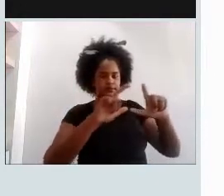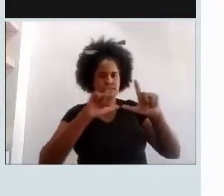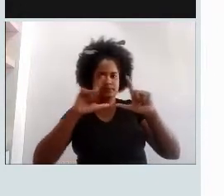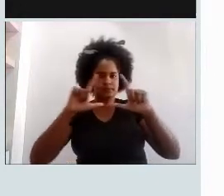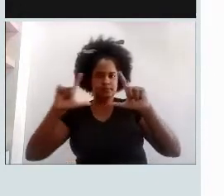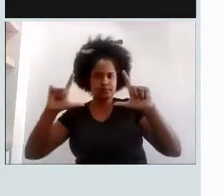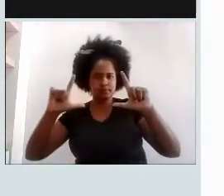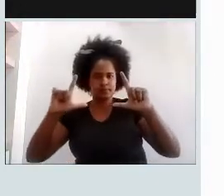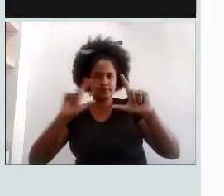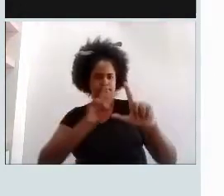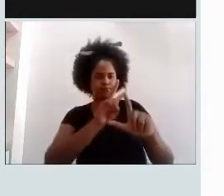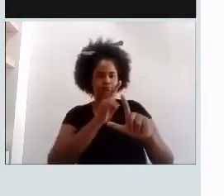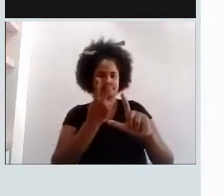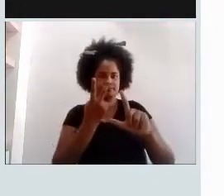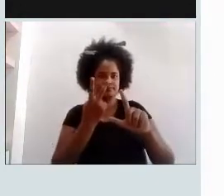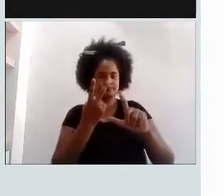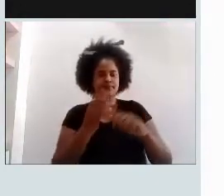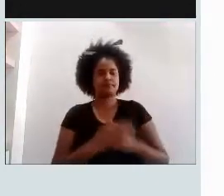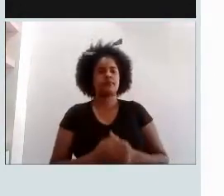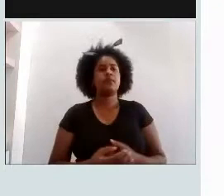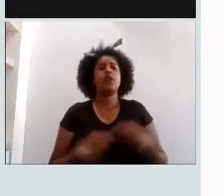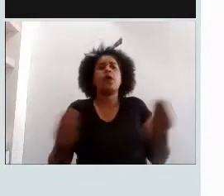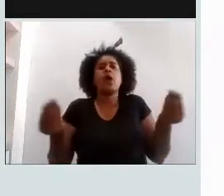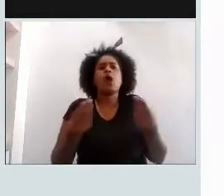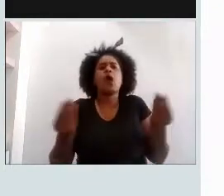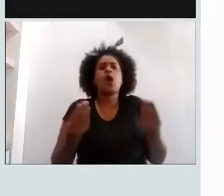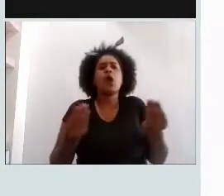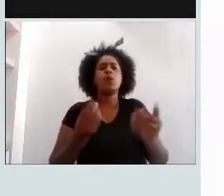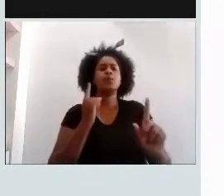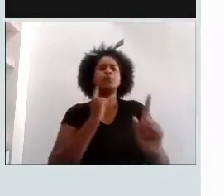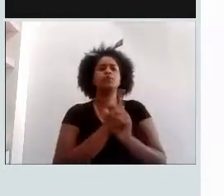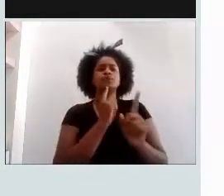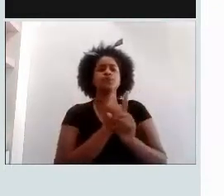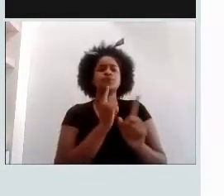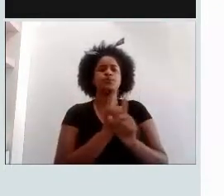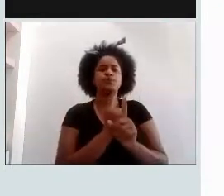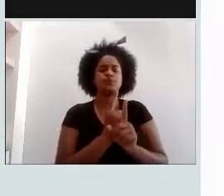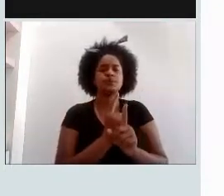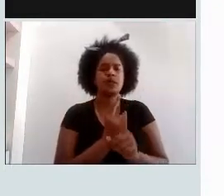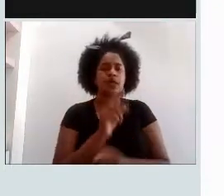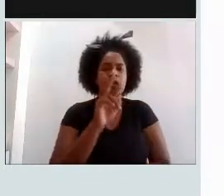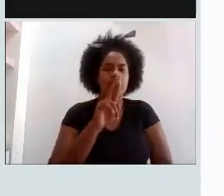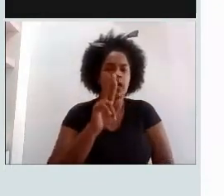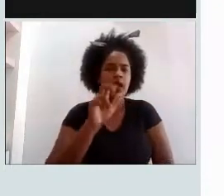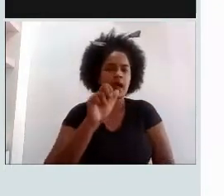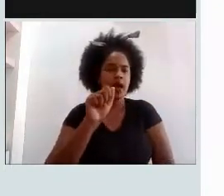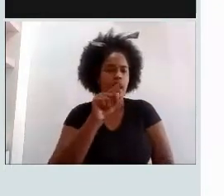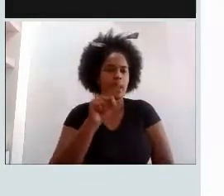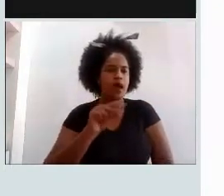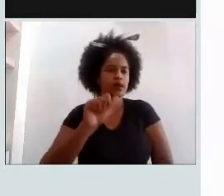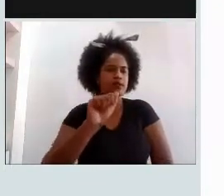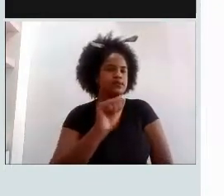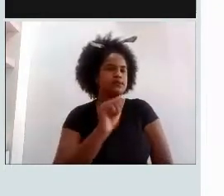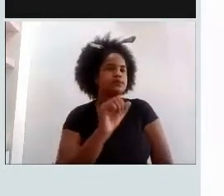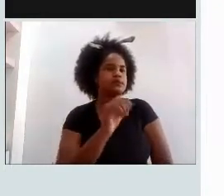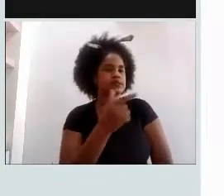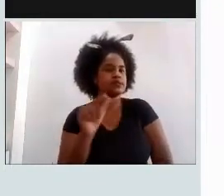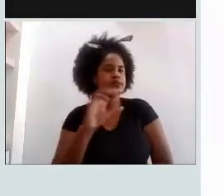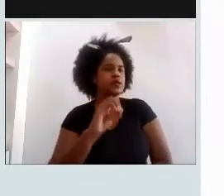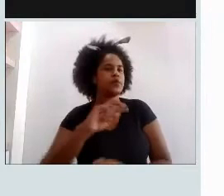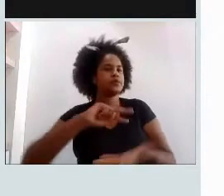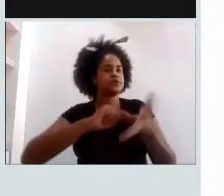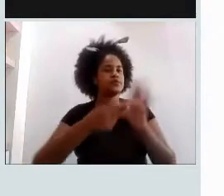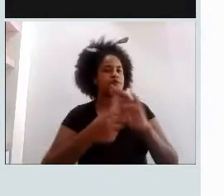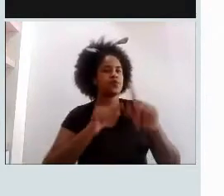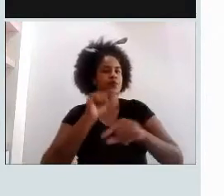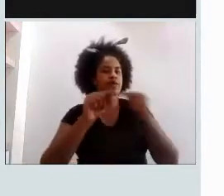E como é que a gente descobre a razão? Lembrem-se que a razão ela é a divisão entre um e entre outro.